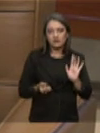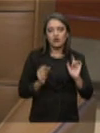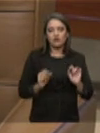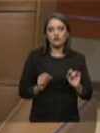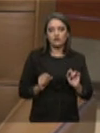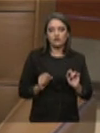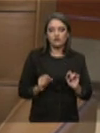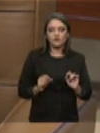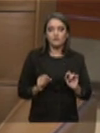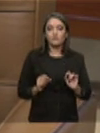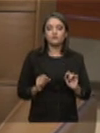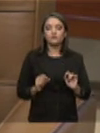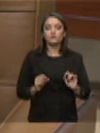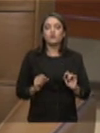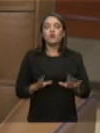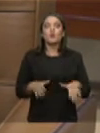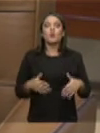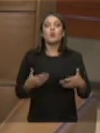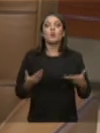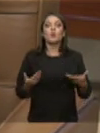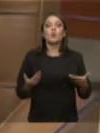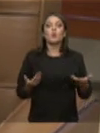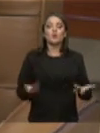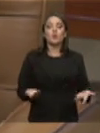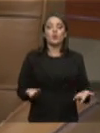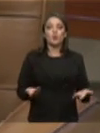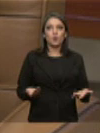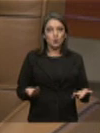naqueles casos em que tivesse havido a declaração de